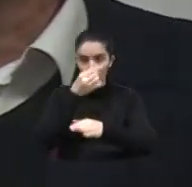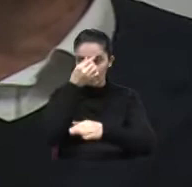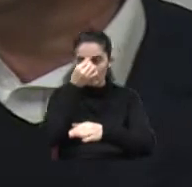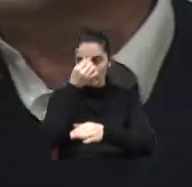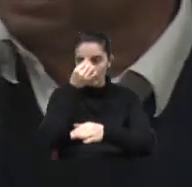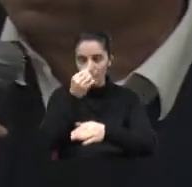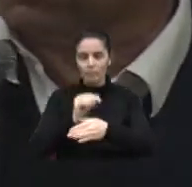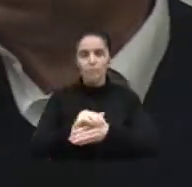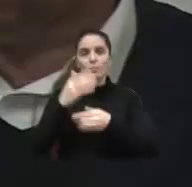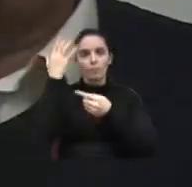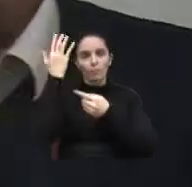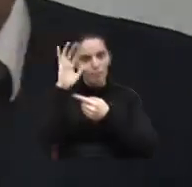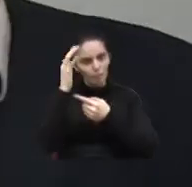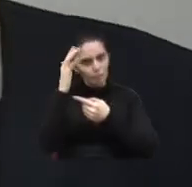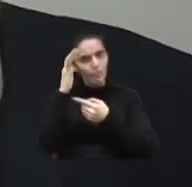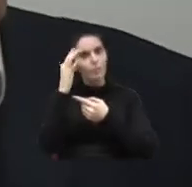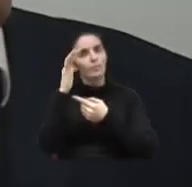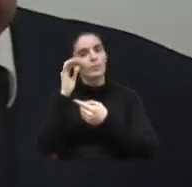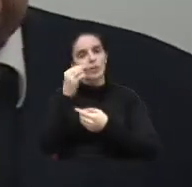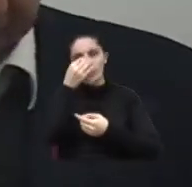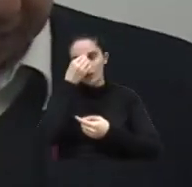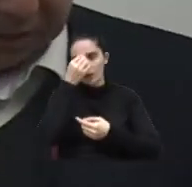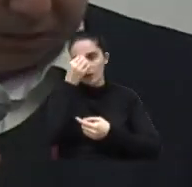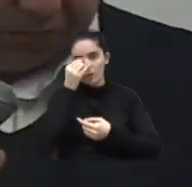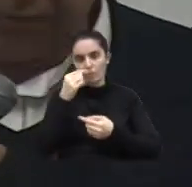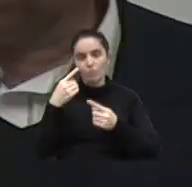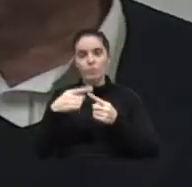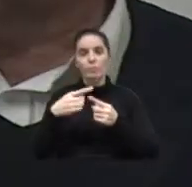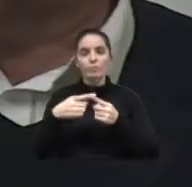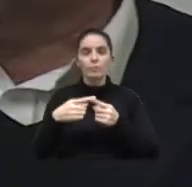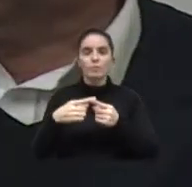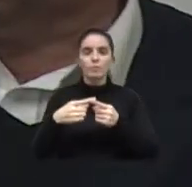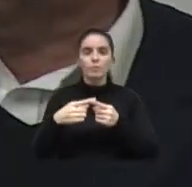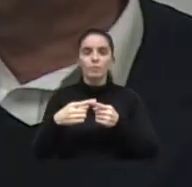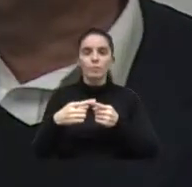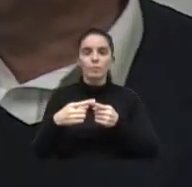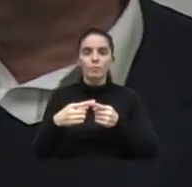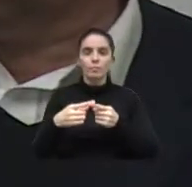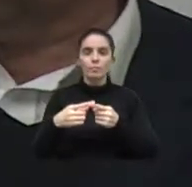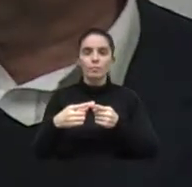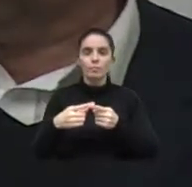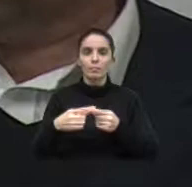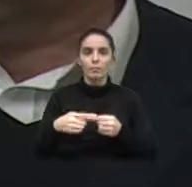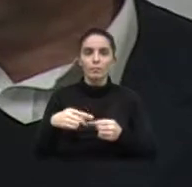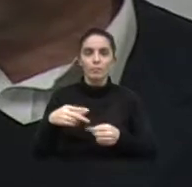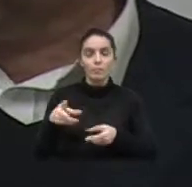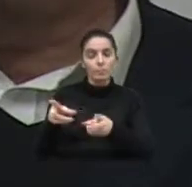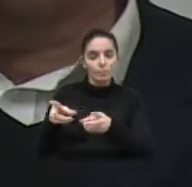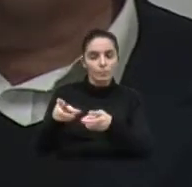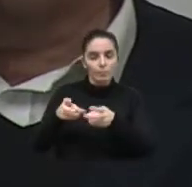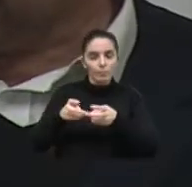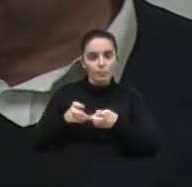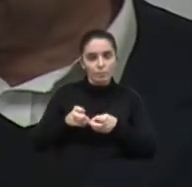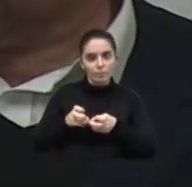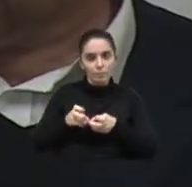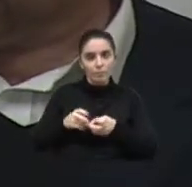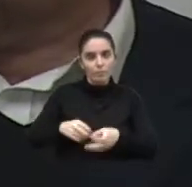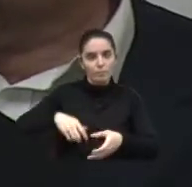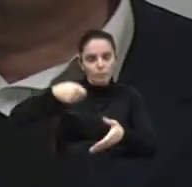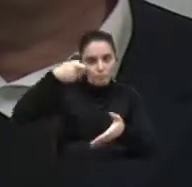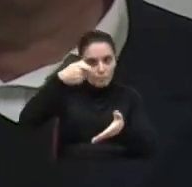de parabenizá-lo pela iniciativa, pela visão de